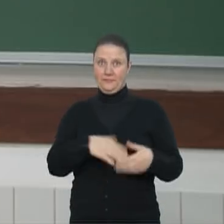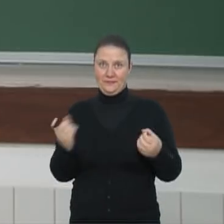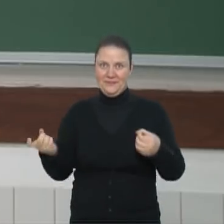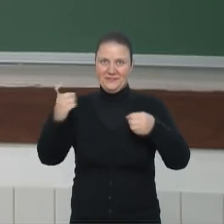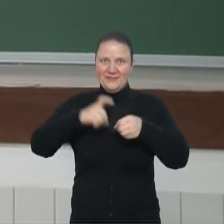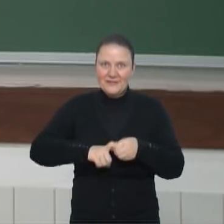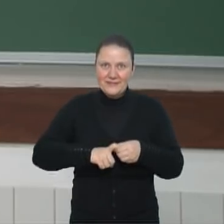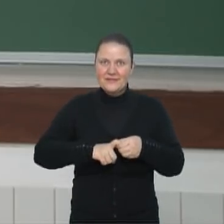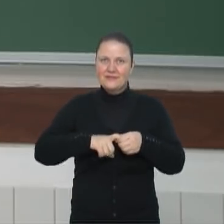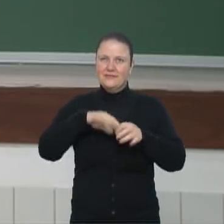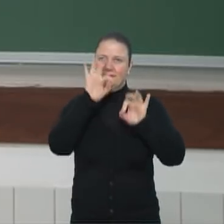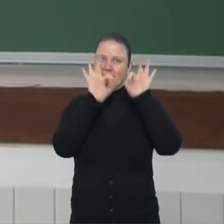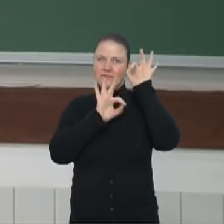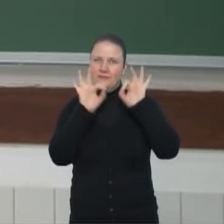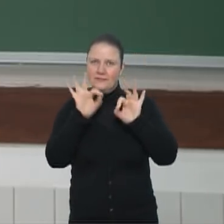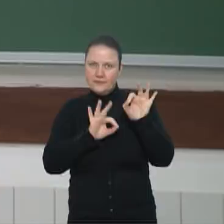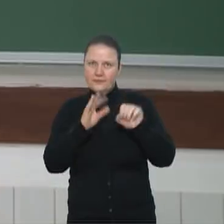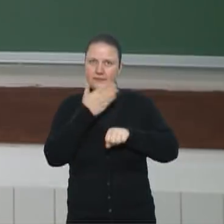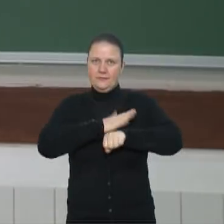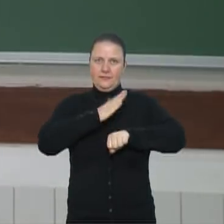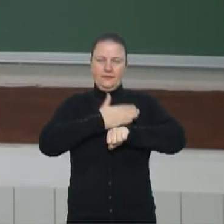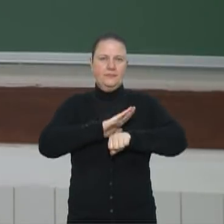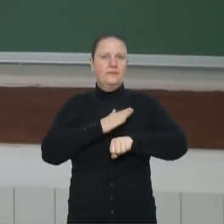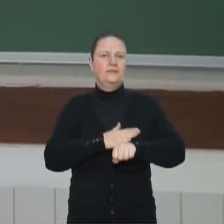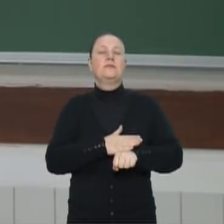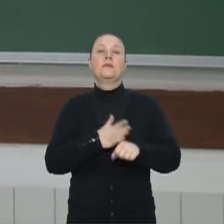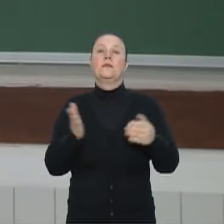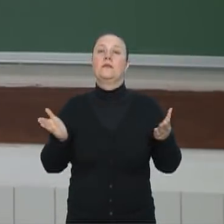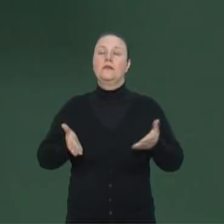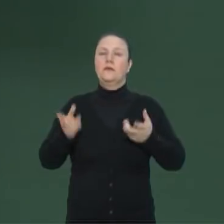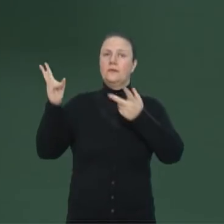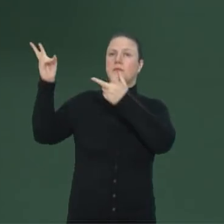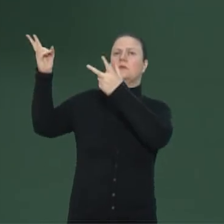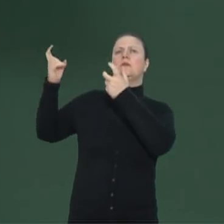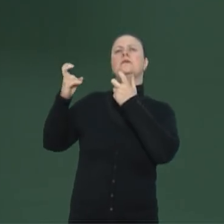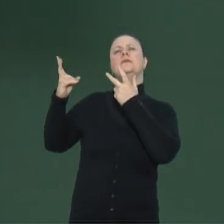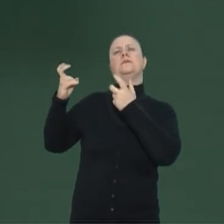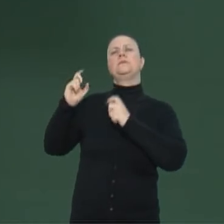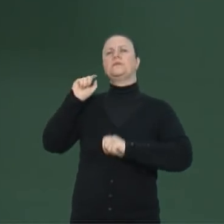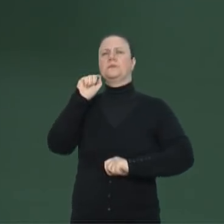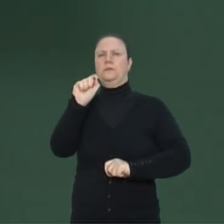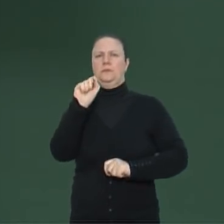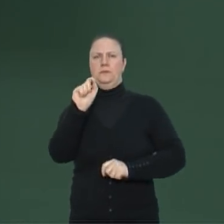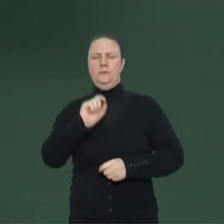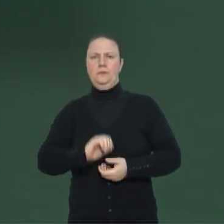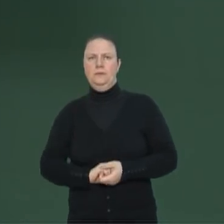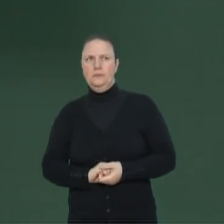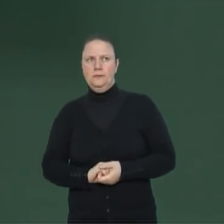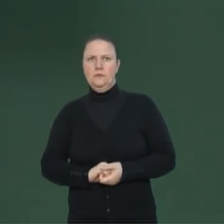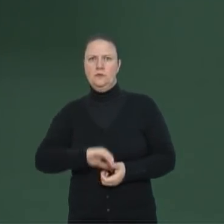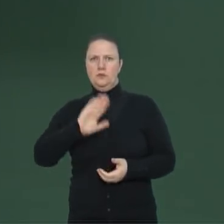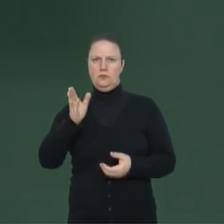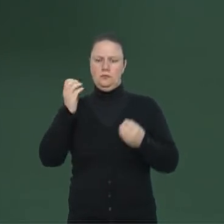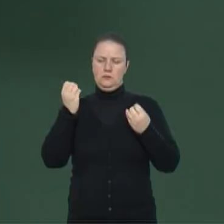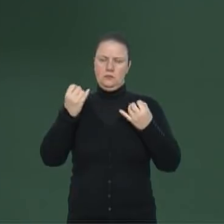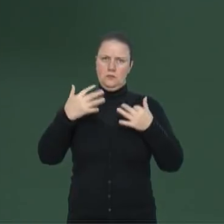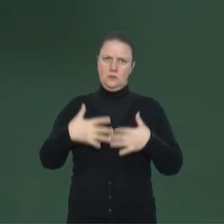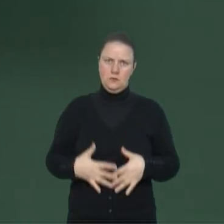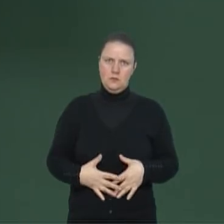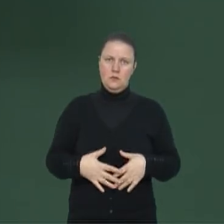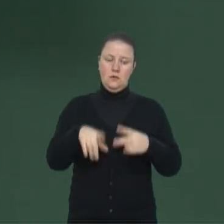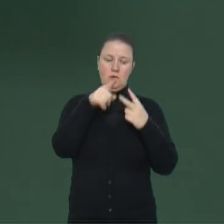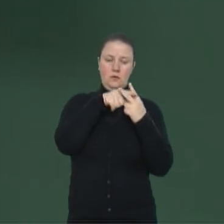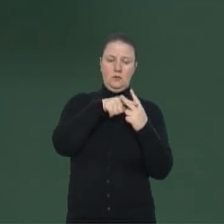voltando aqui para resolver esse exercício, né? Então perceba o seguinte, ó, né? Como já havia dito, né? Para que as